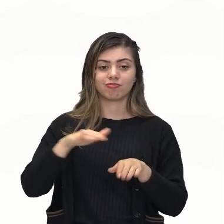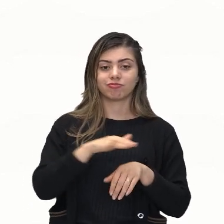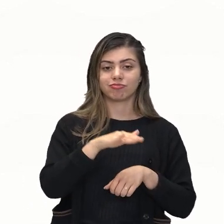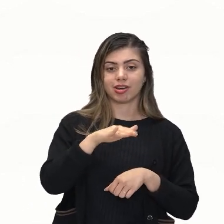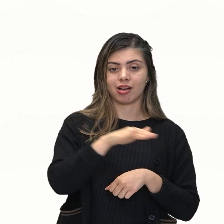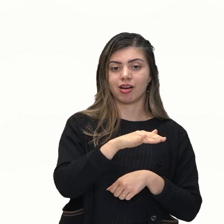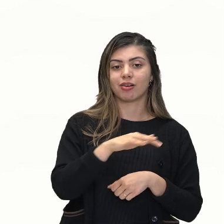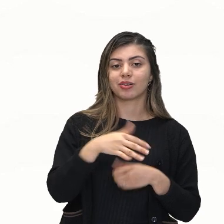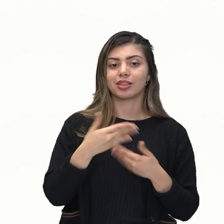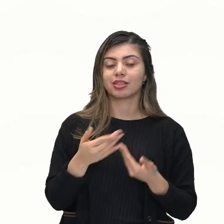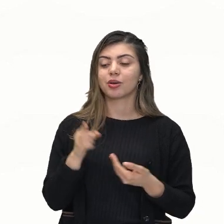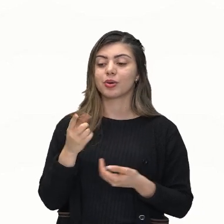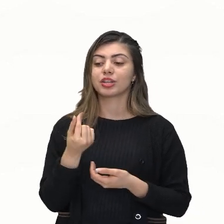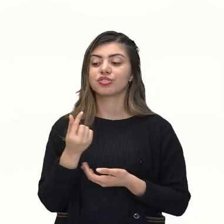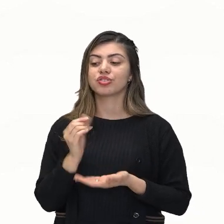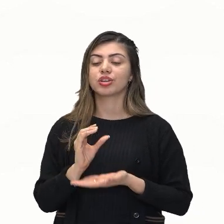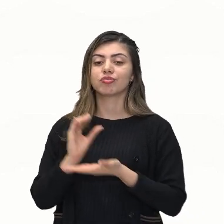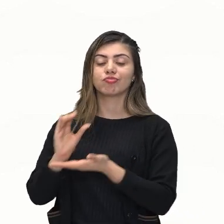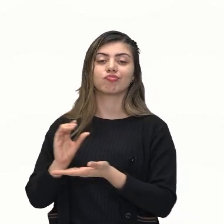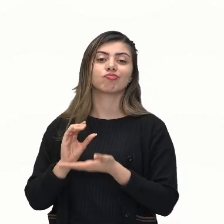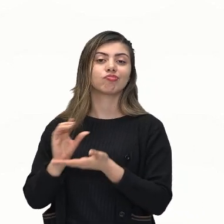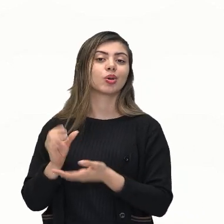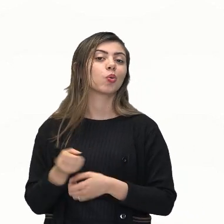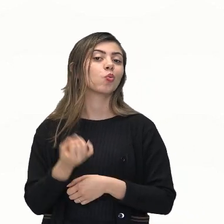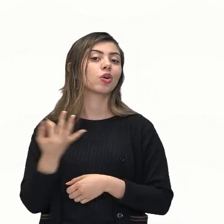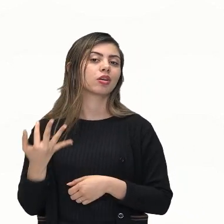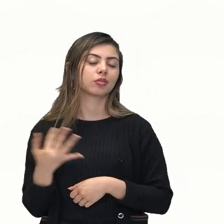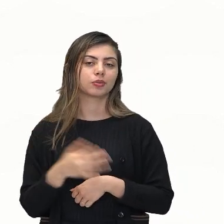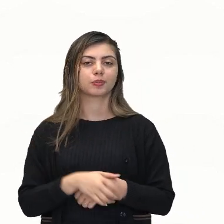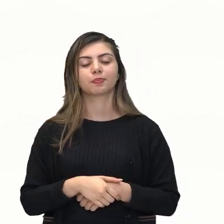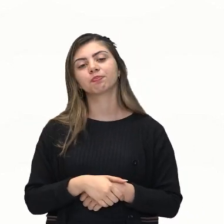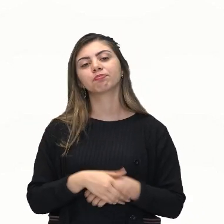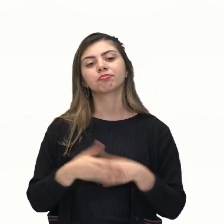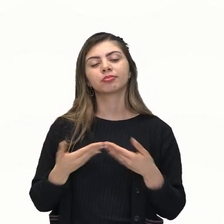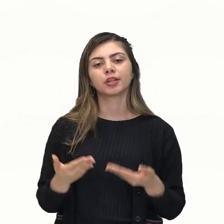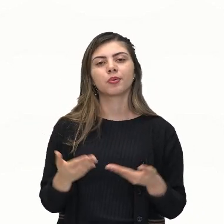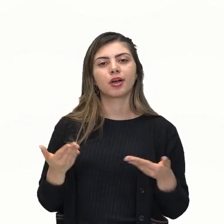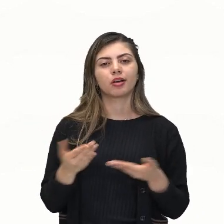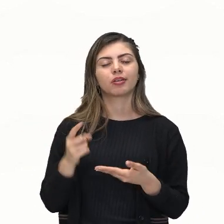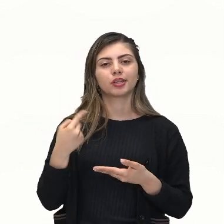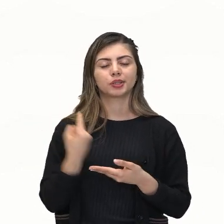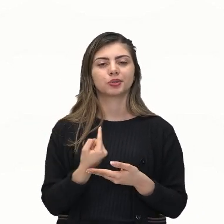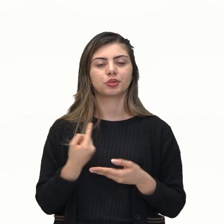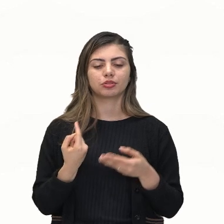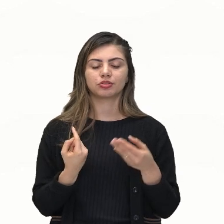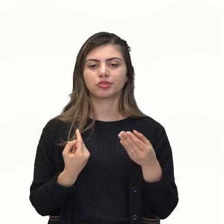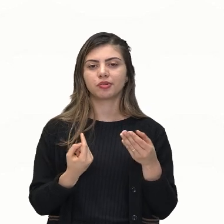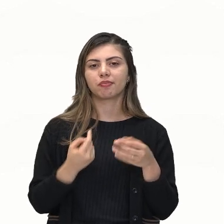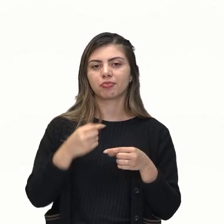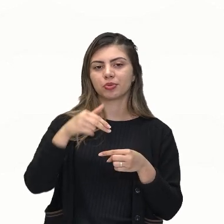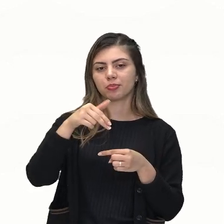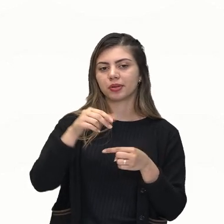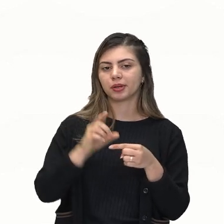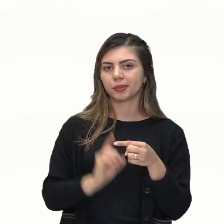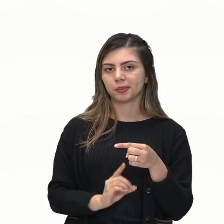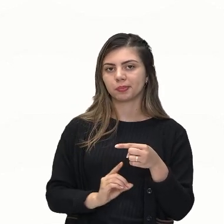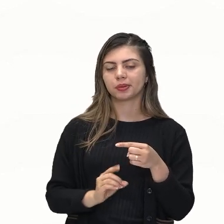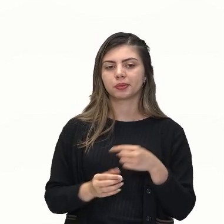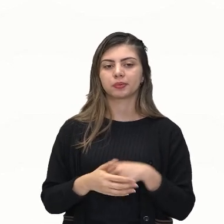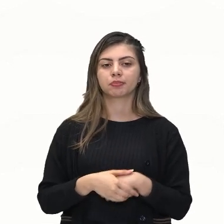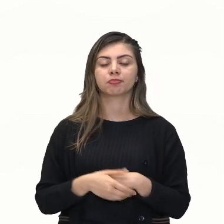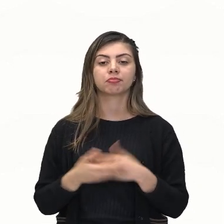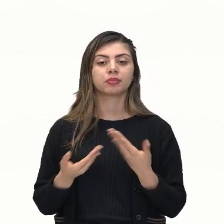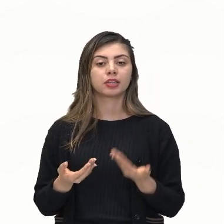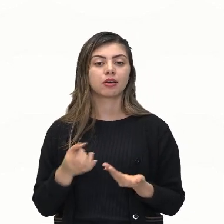Então vamos lá. A gente vai montar aqui a proporção, ó. Se ele vende 2